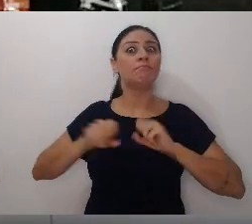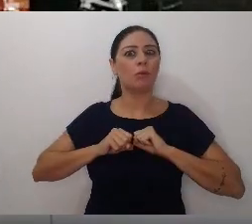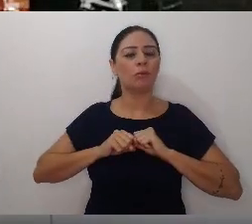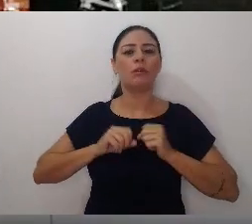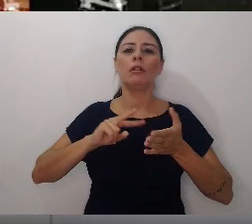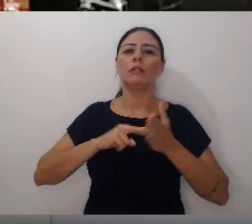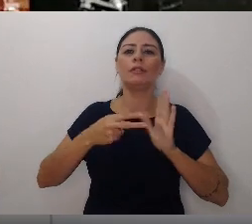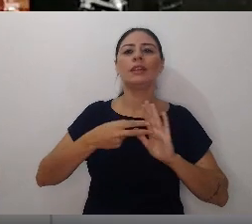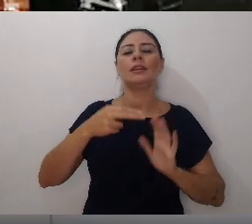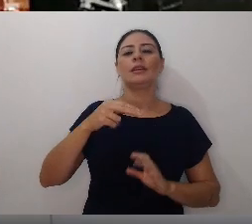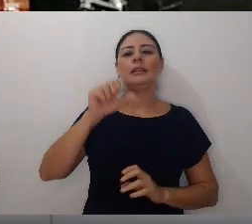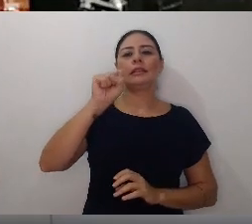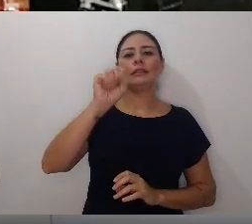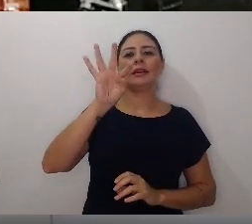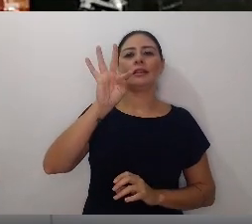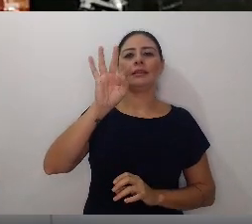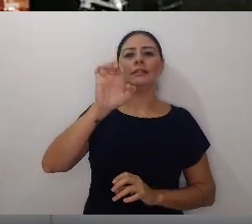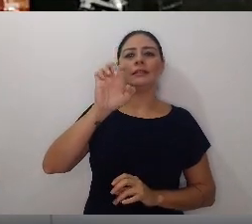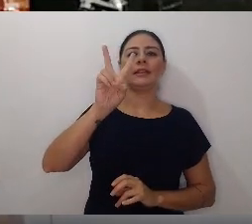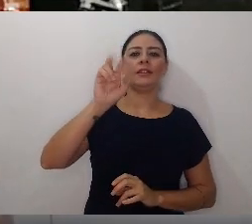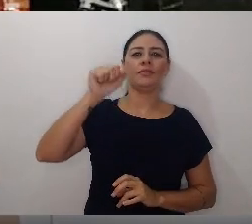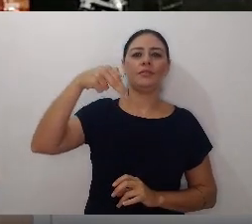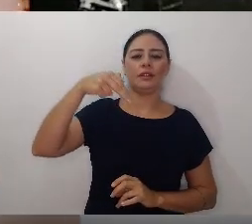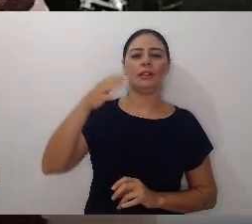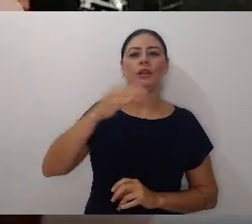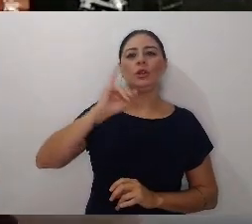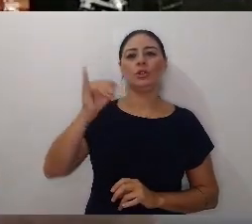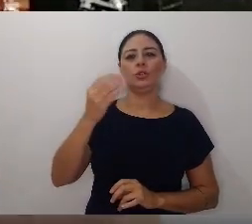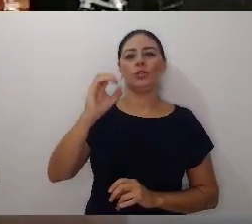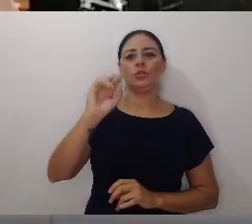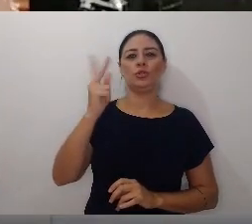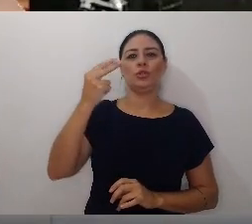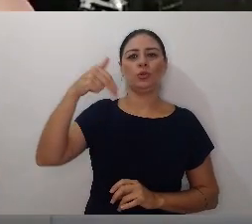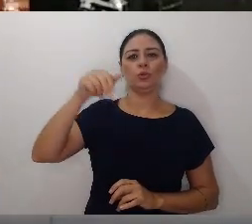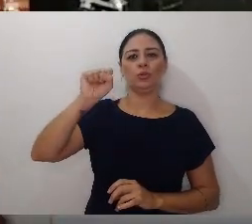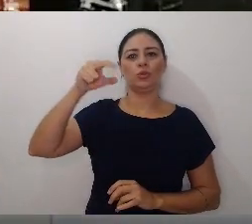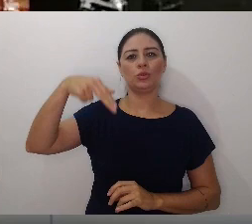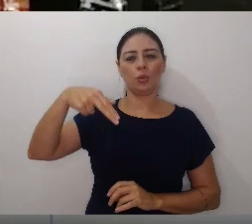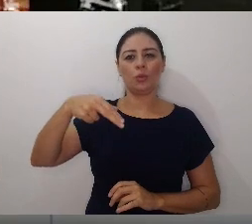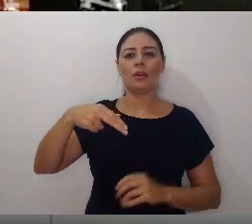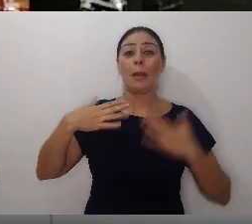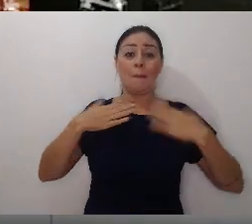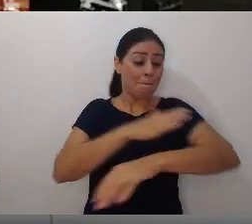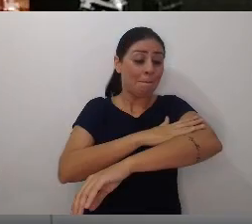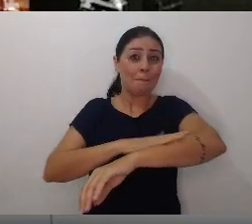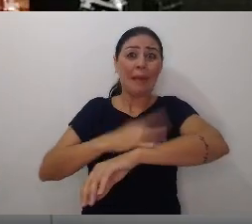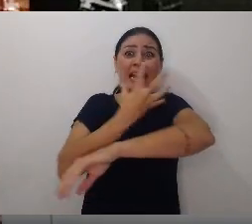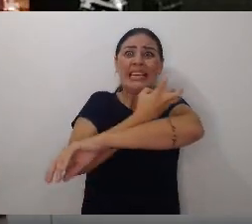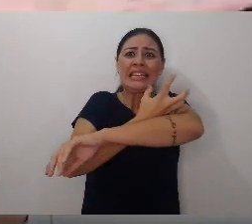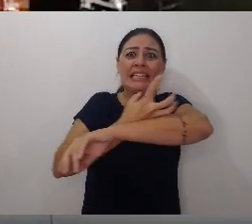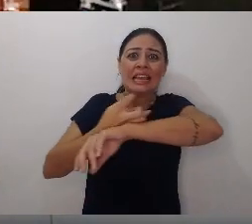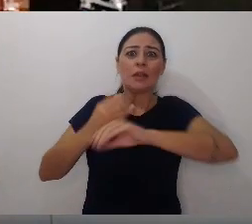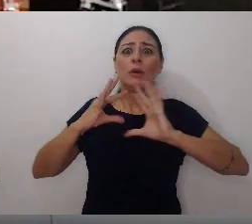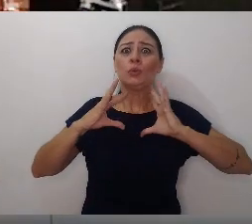fazer uma síndrome, certo? Que há uma reação no corpo horrível chamada Steven Johnson,